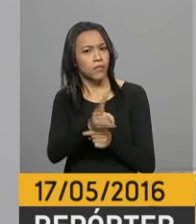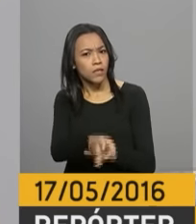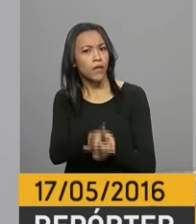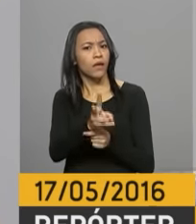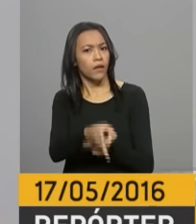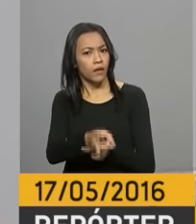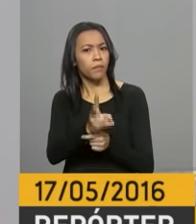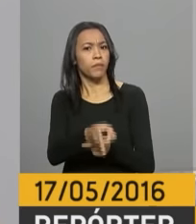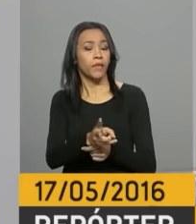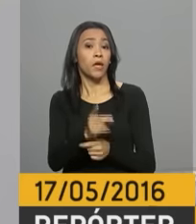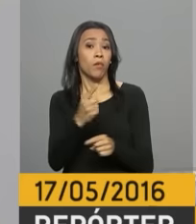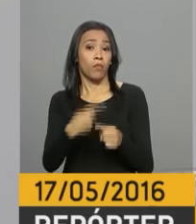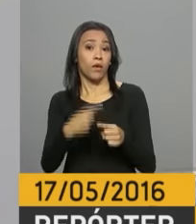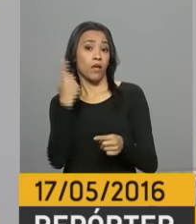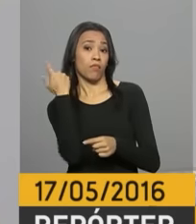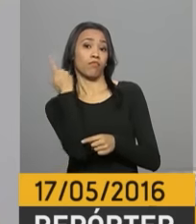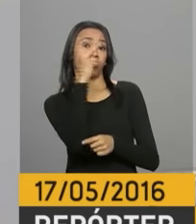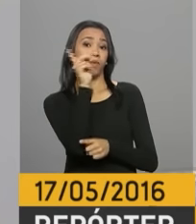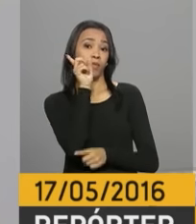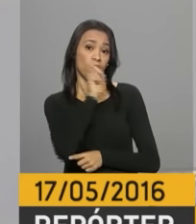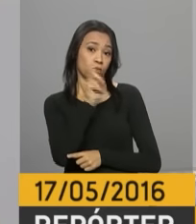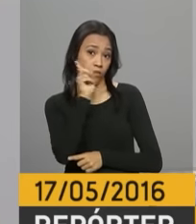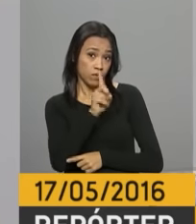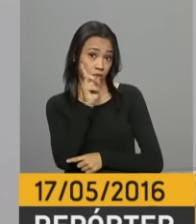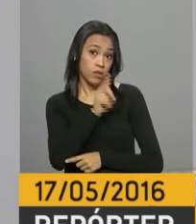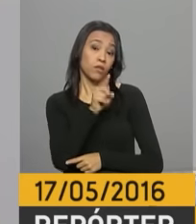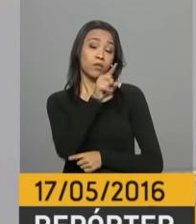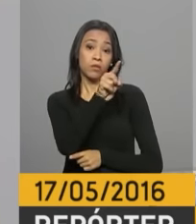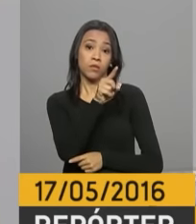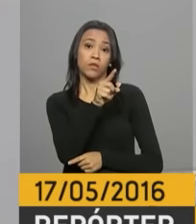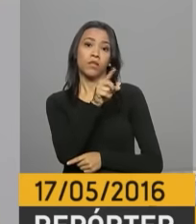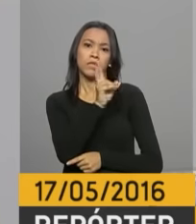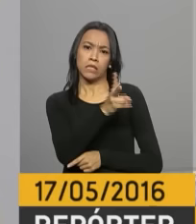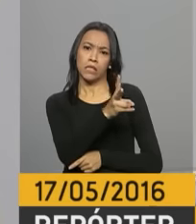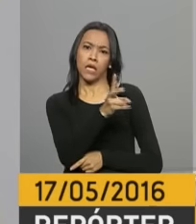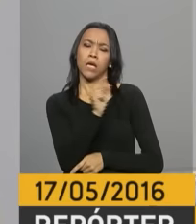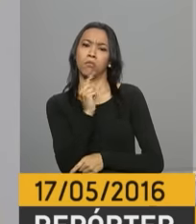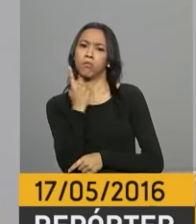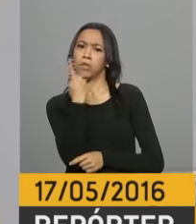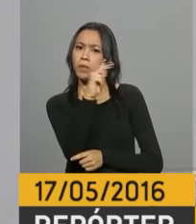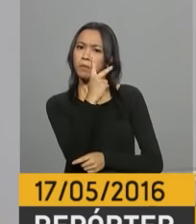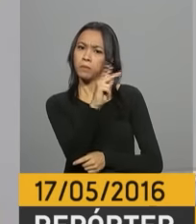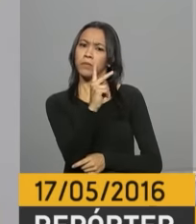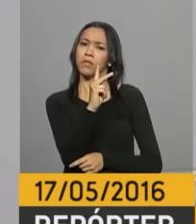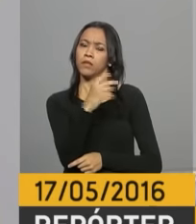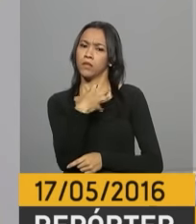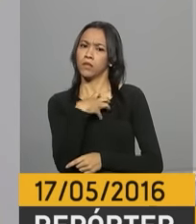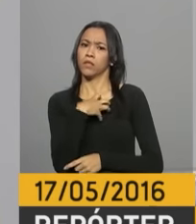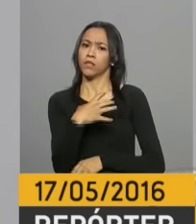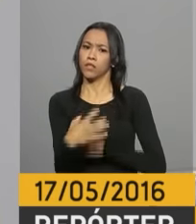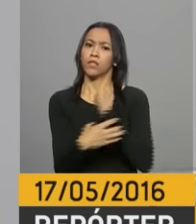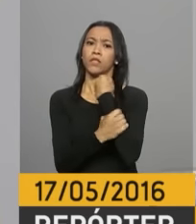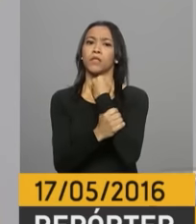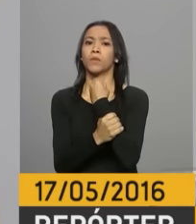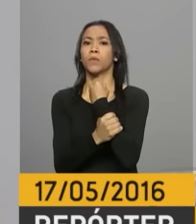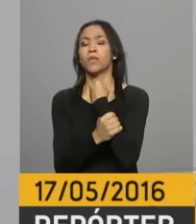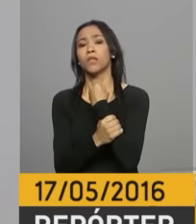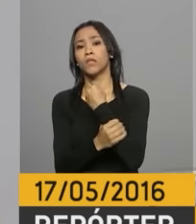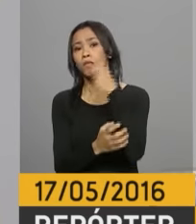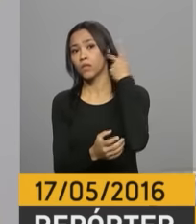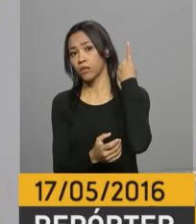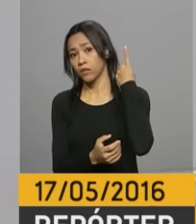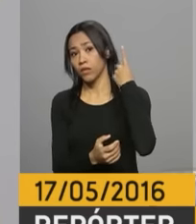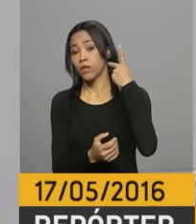As autoridades americanas se manifestam bastante segurança com a evolução da